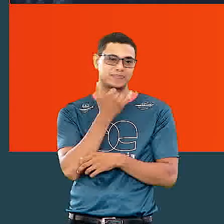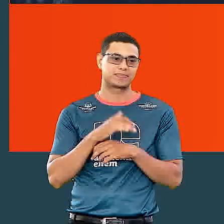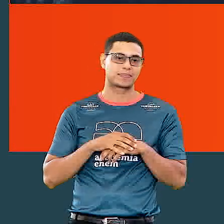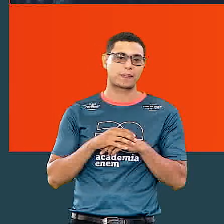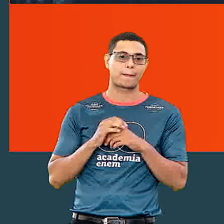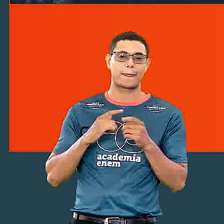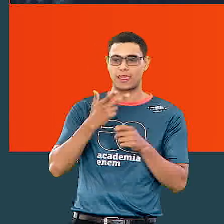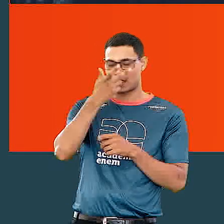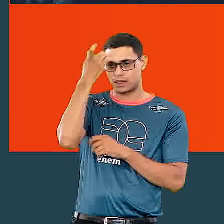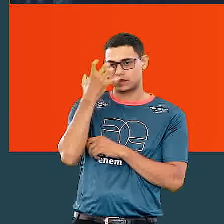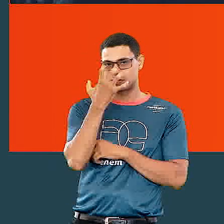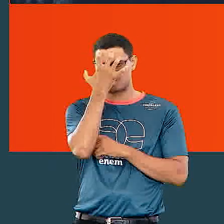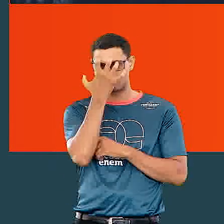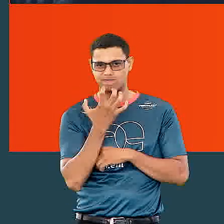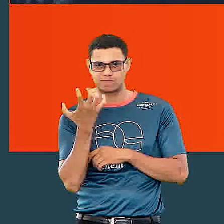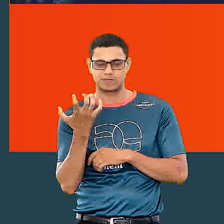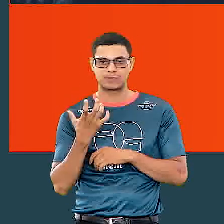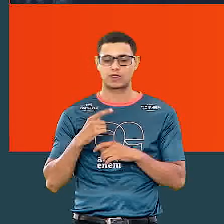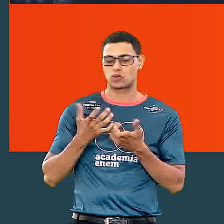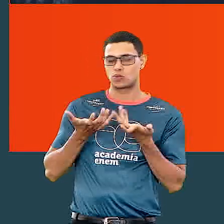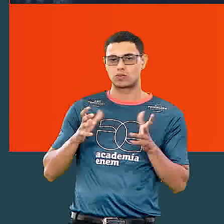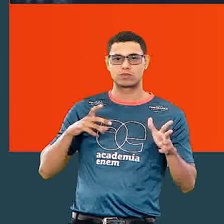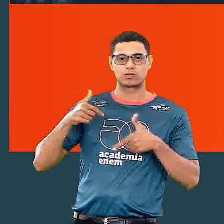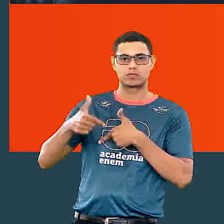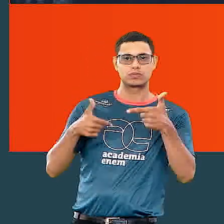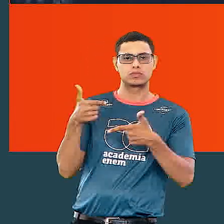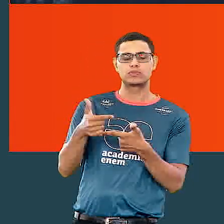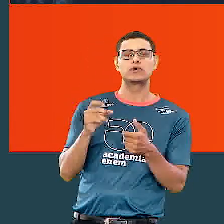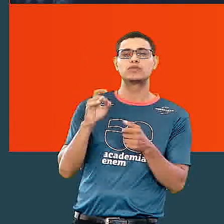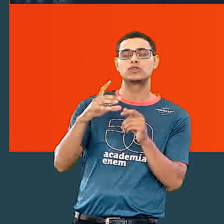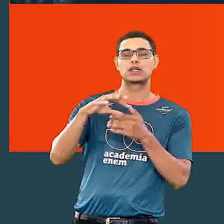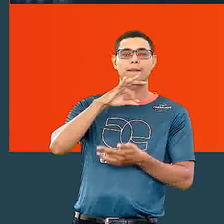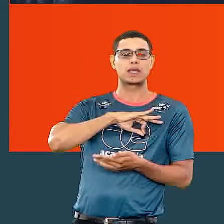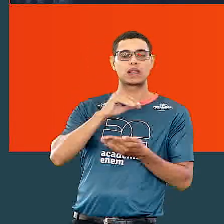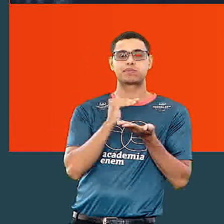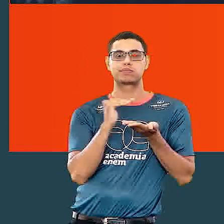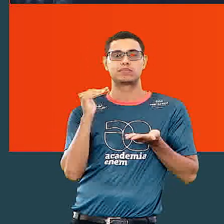de mal, fizeram cara de mal e disse, não, eu vou trabalhar, meu irmão. Só